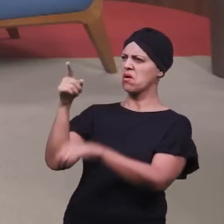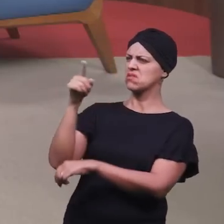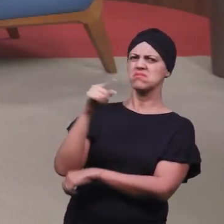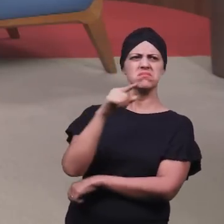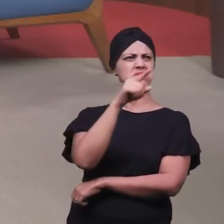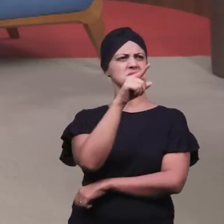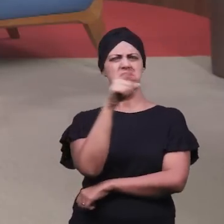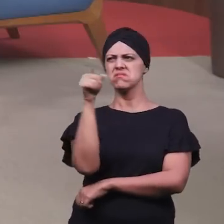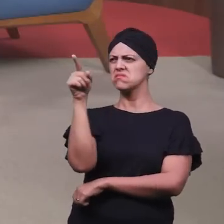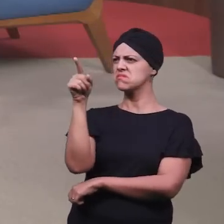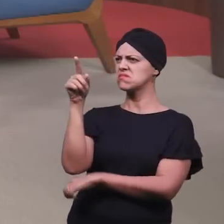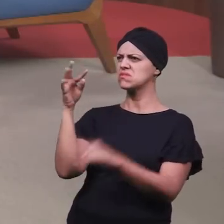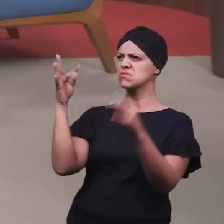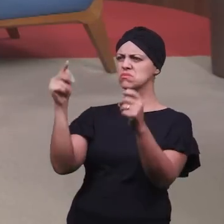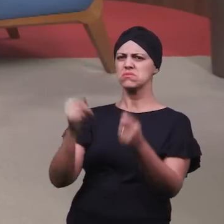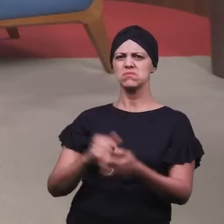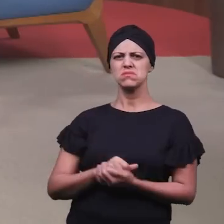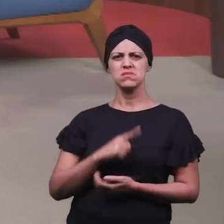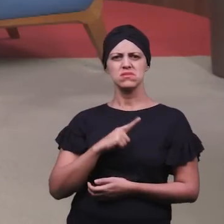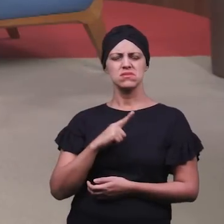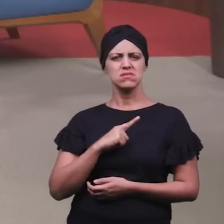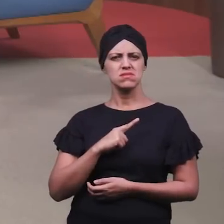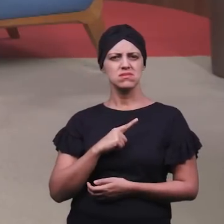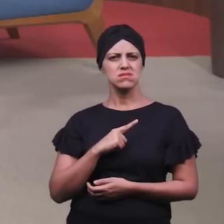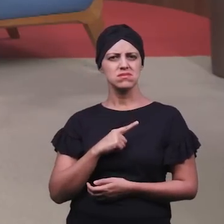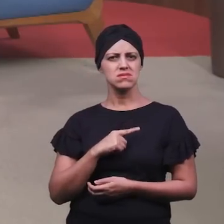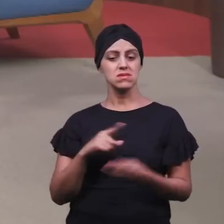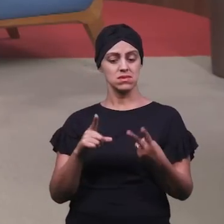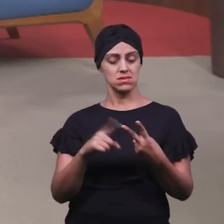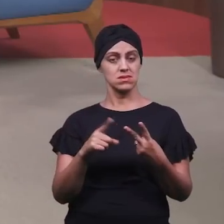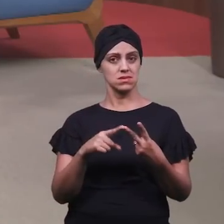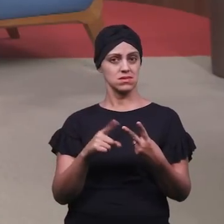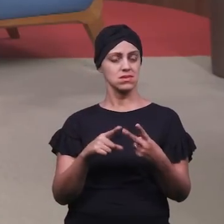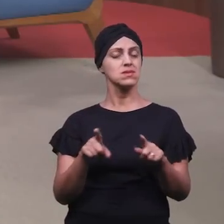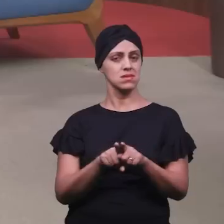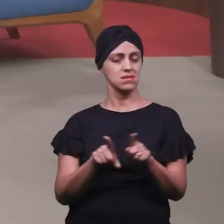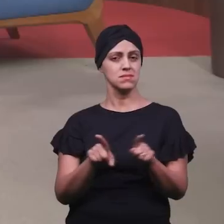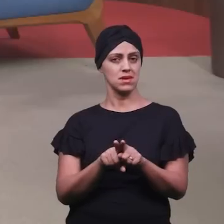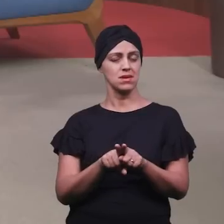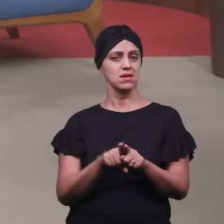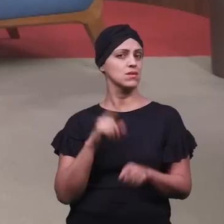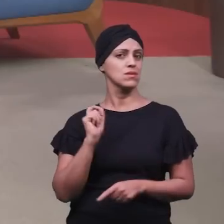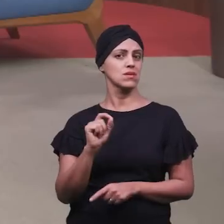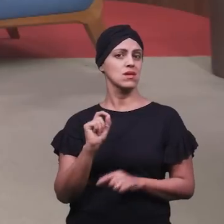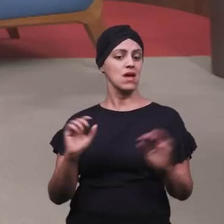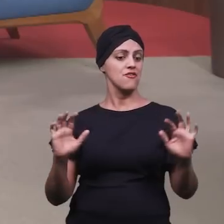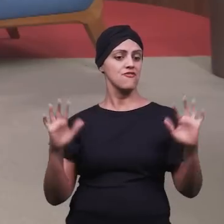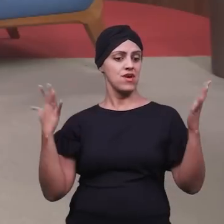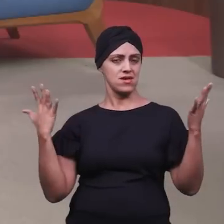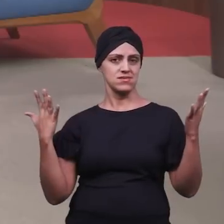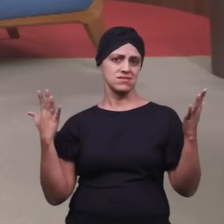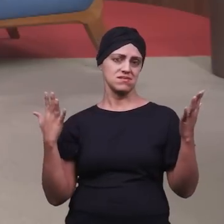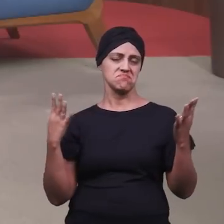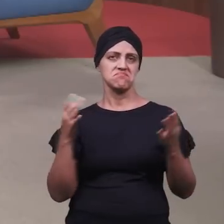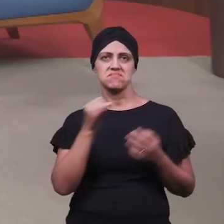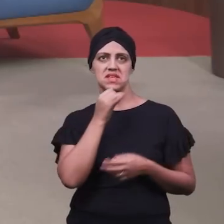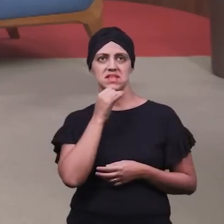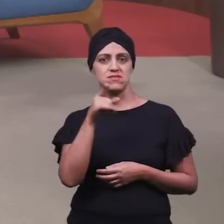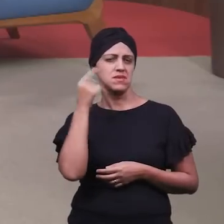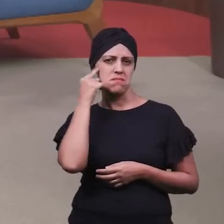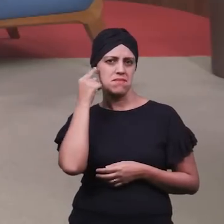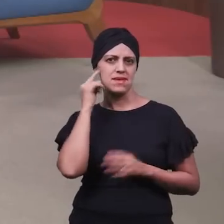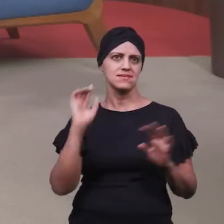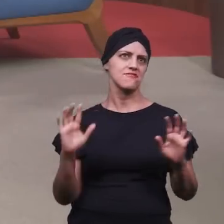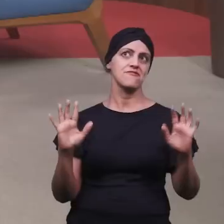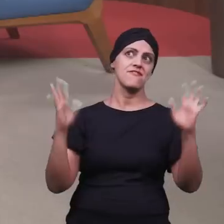do povo hebreu. E também o fato de que a festa, porque quando você